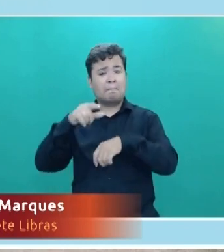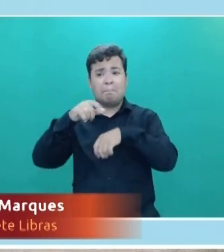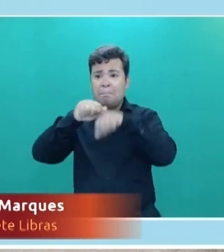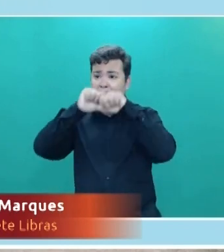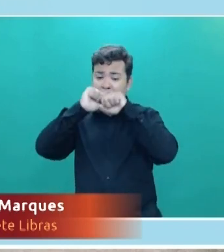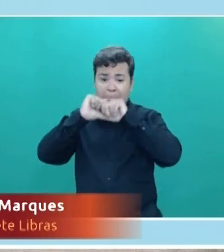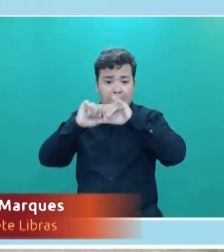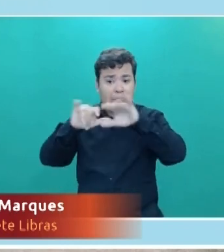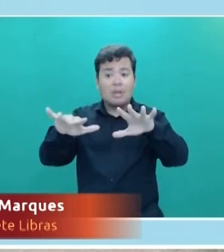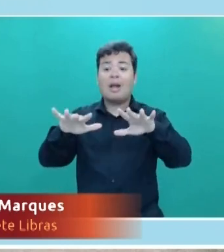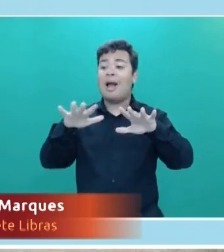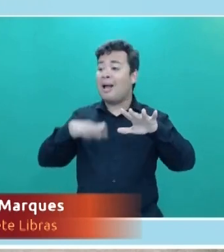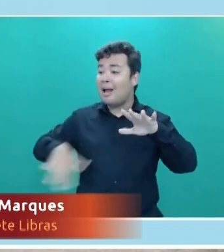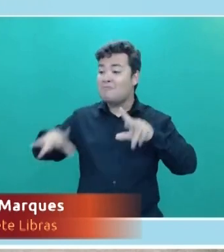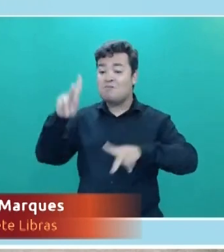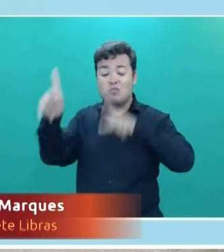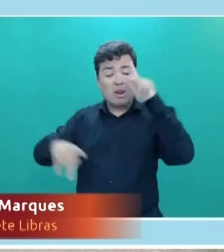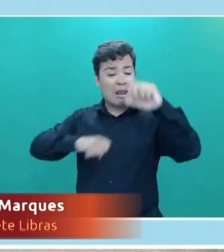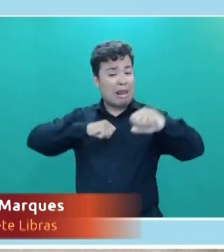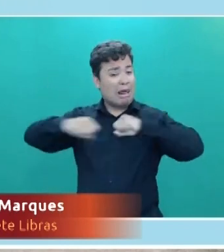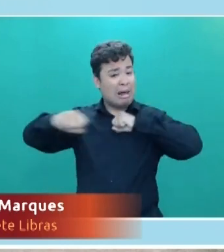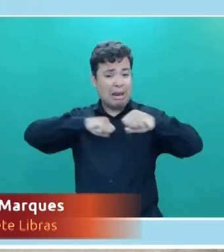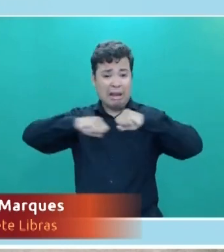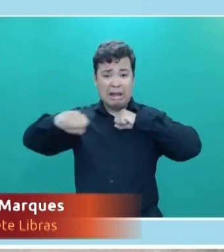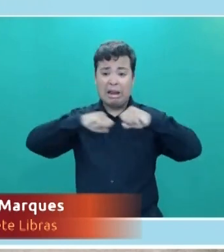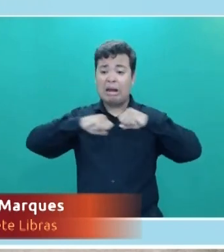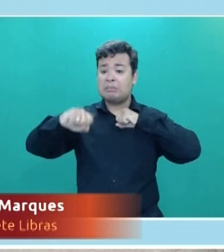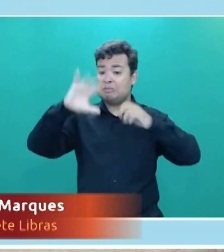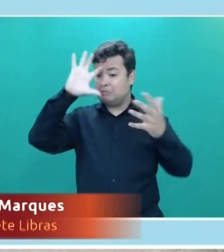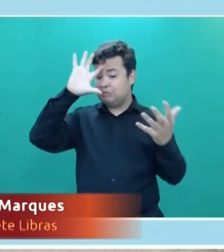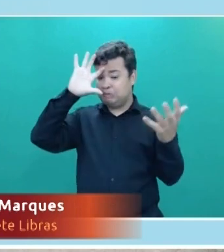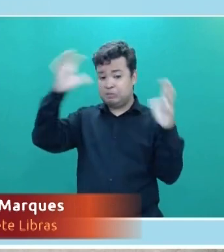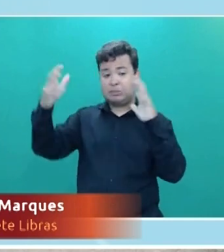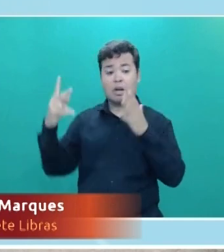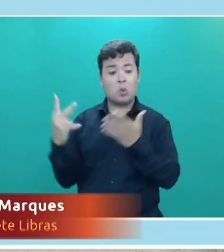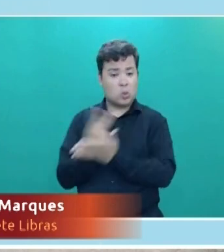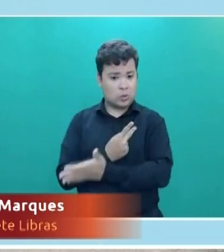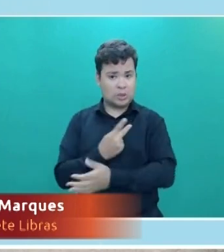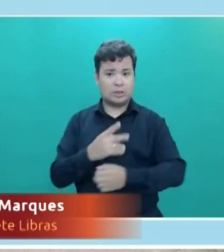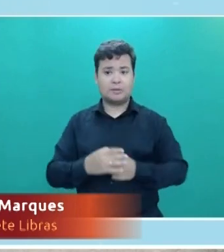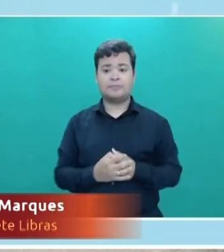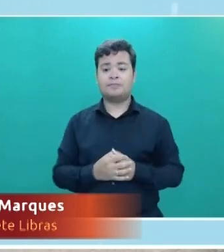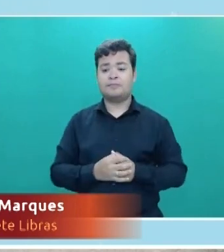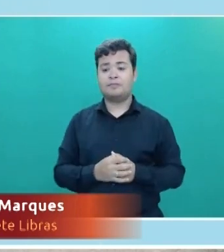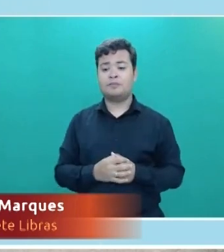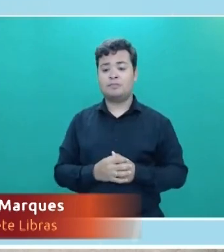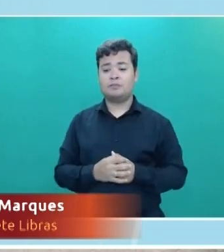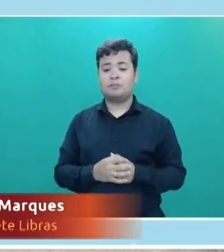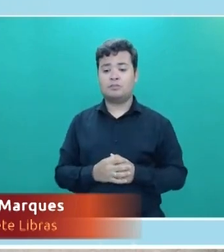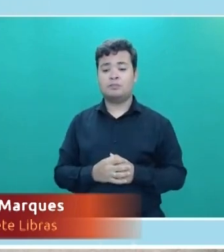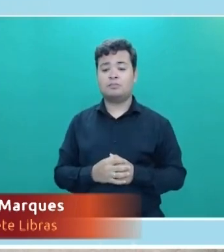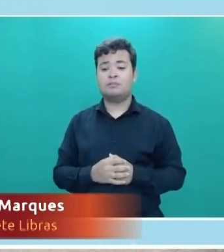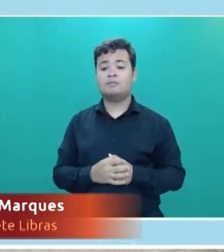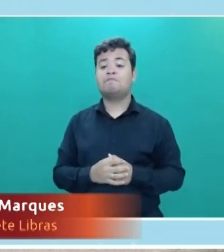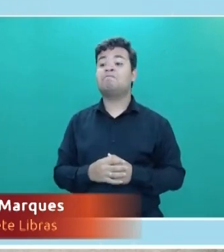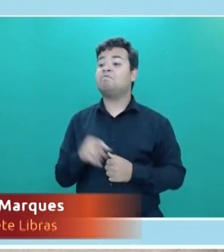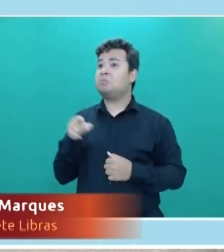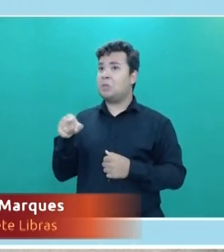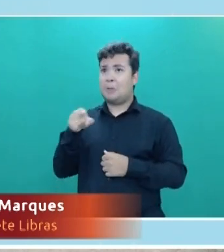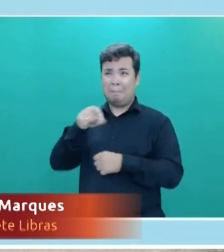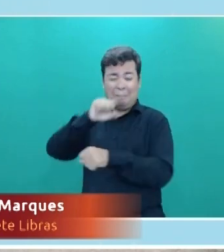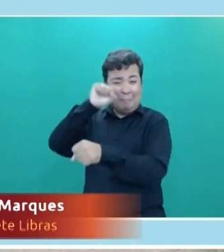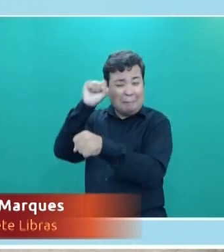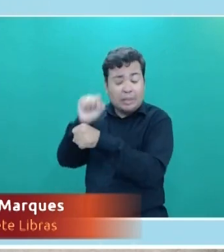se mainstreamiza, né? Vira mainstream. Então, é, fica uma coisa imparável. A gente está falando aqui